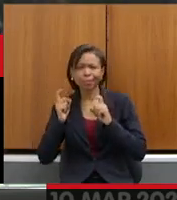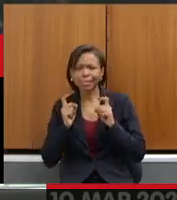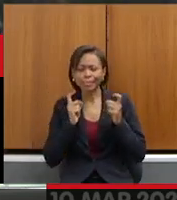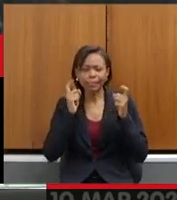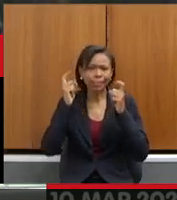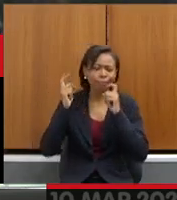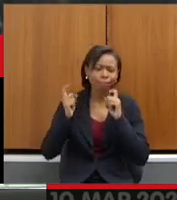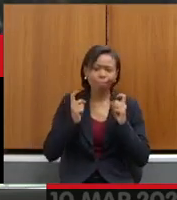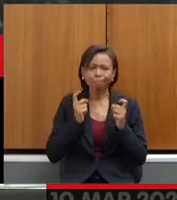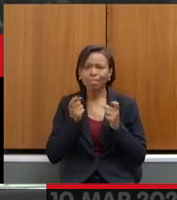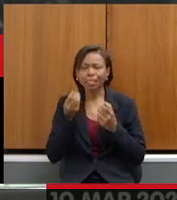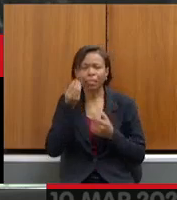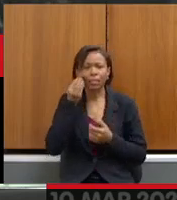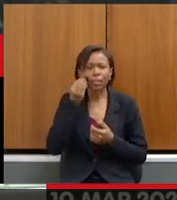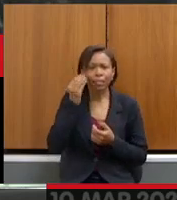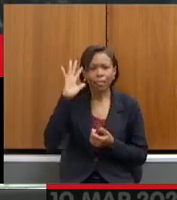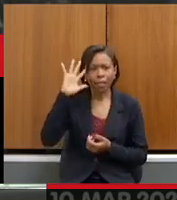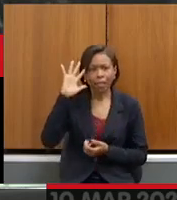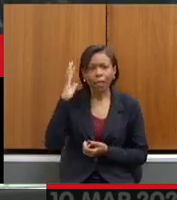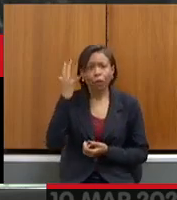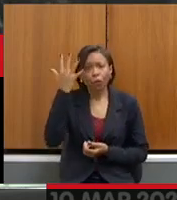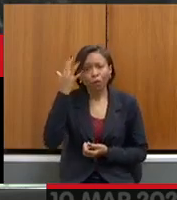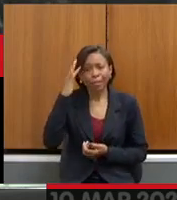condições de